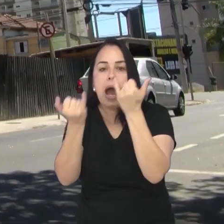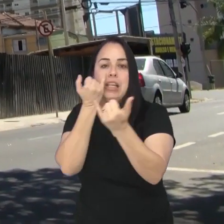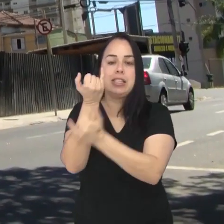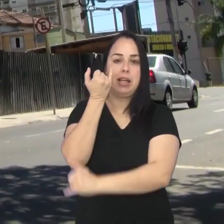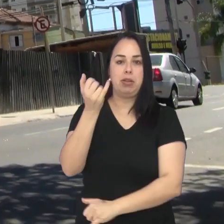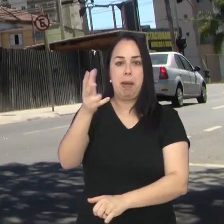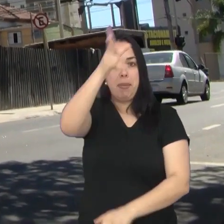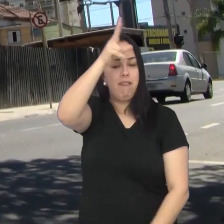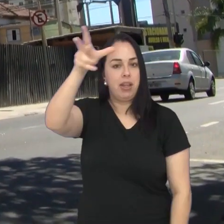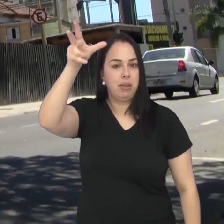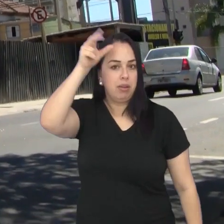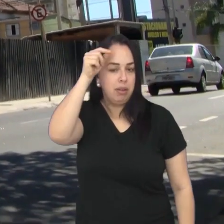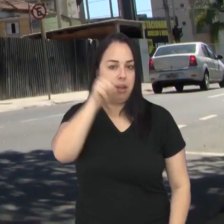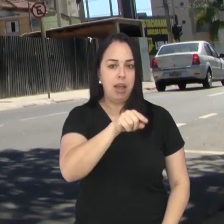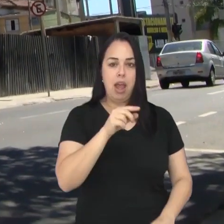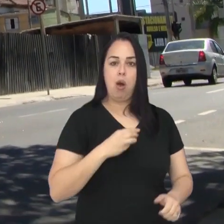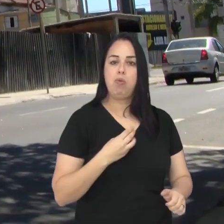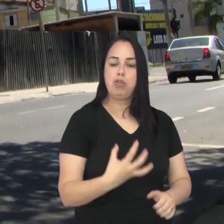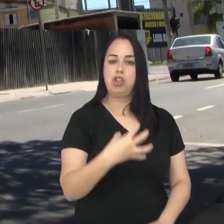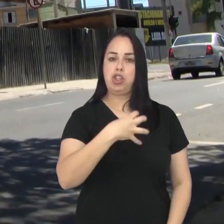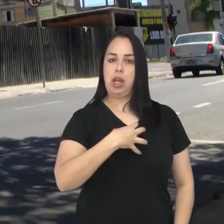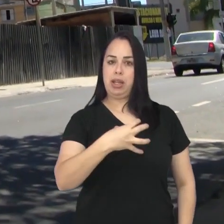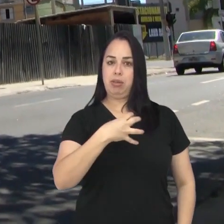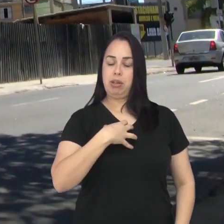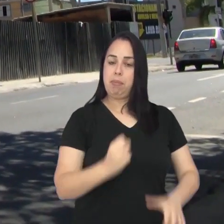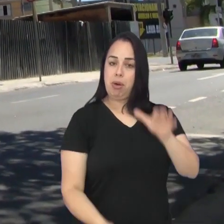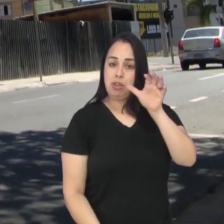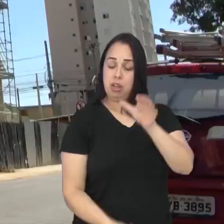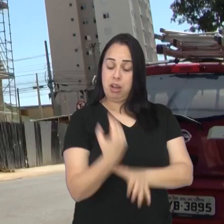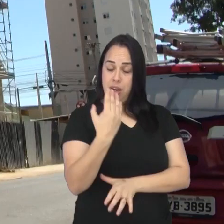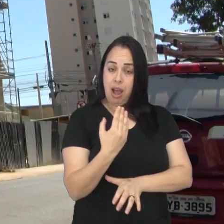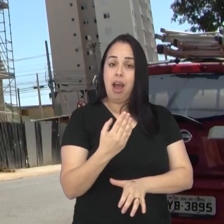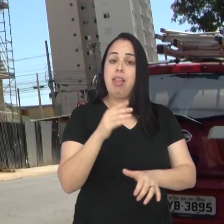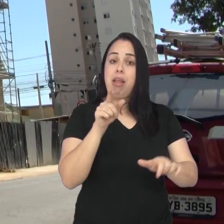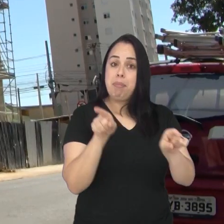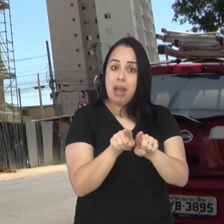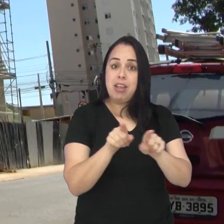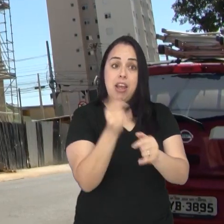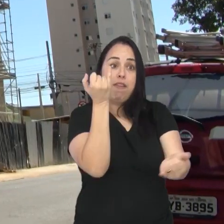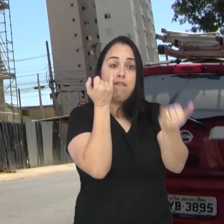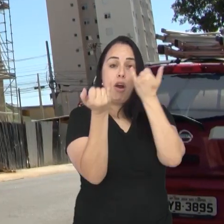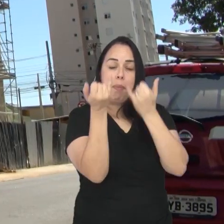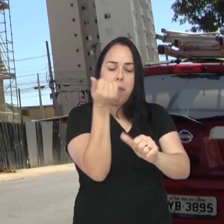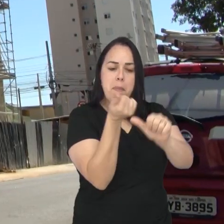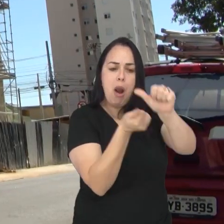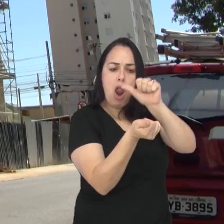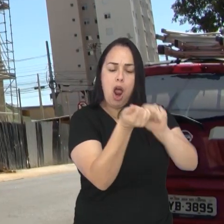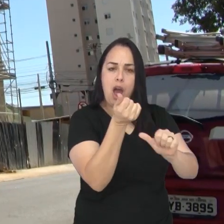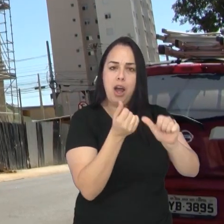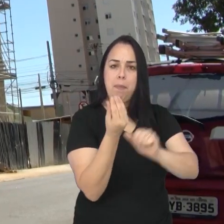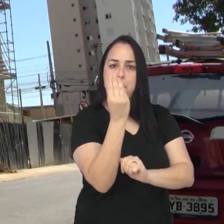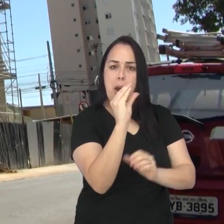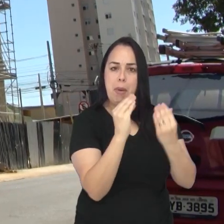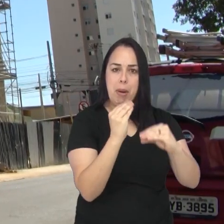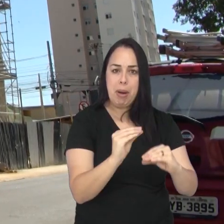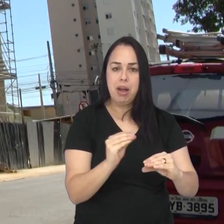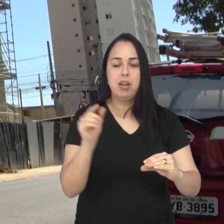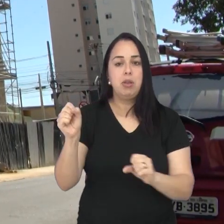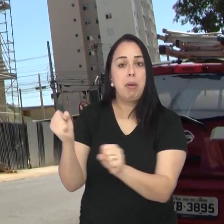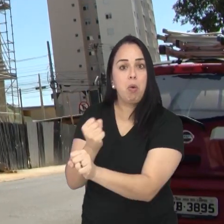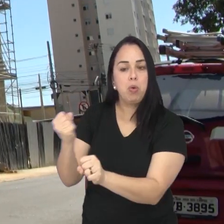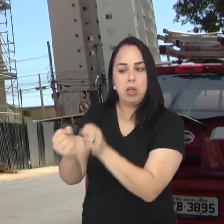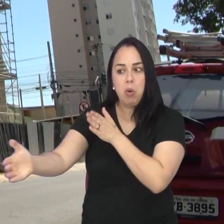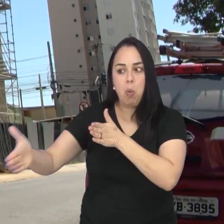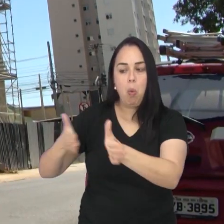pública. A modelagem é uma metodologia que permite a criação e a atualização de modelos digitais em qualquer etapa de